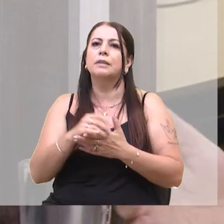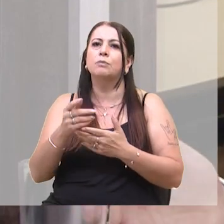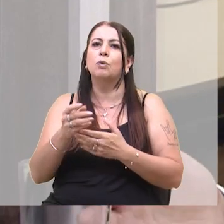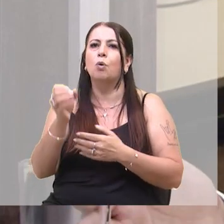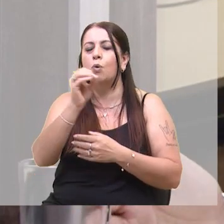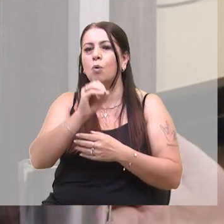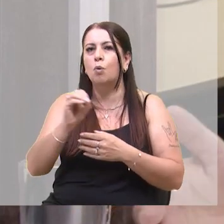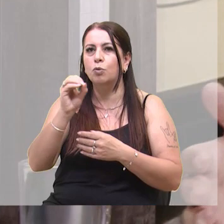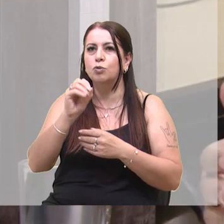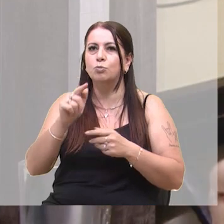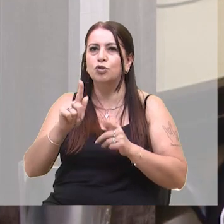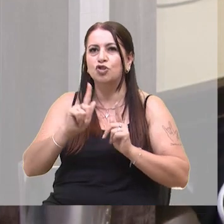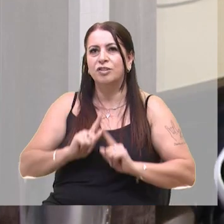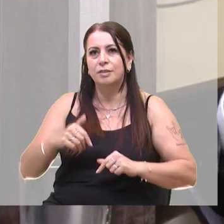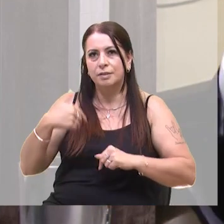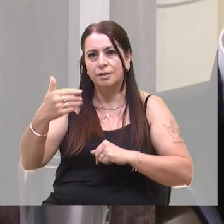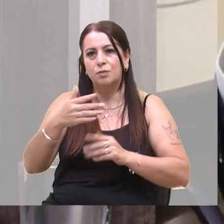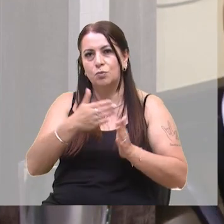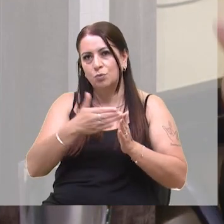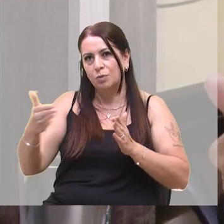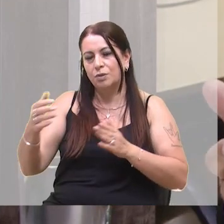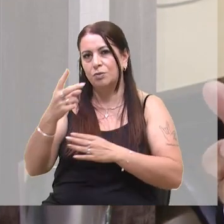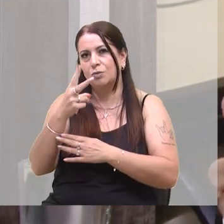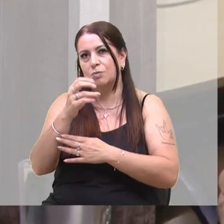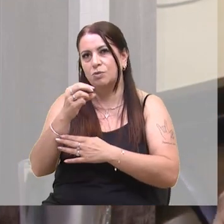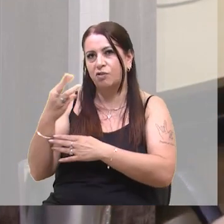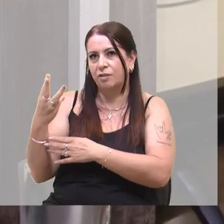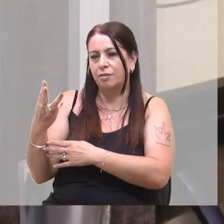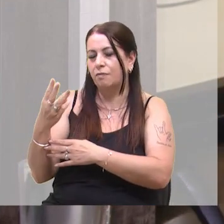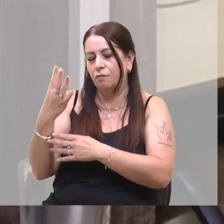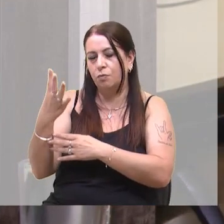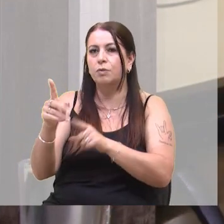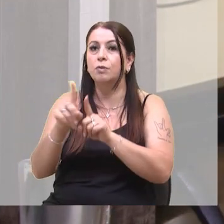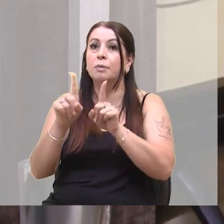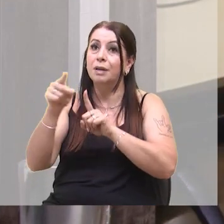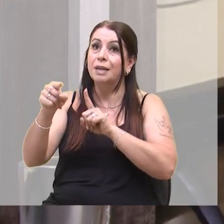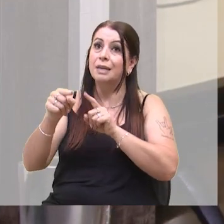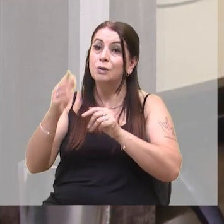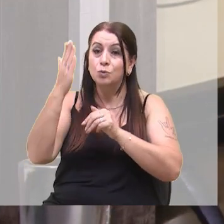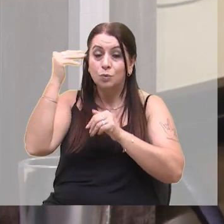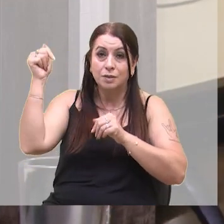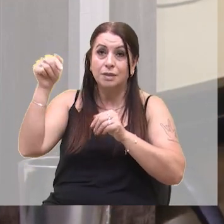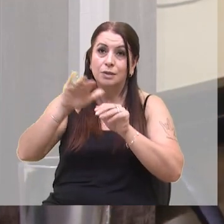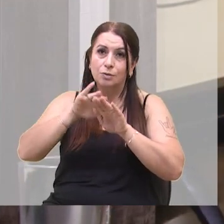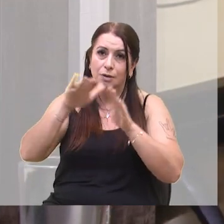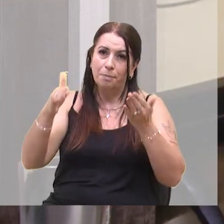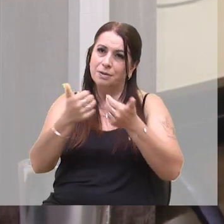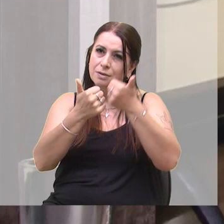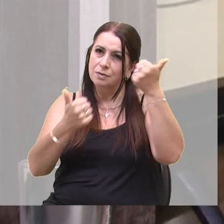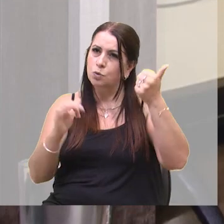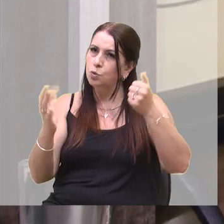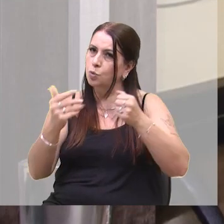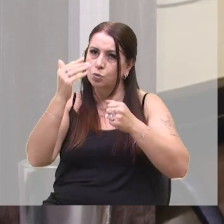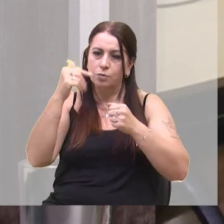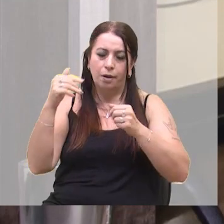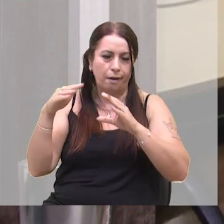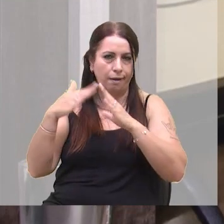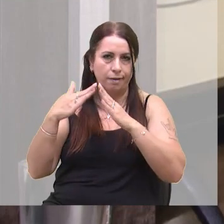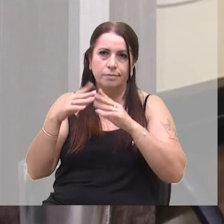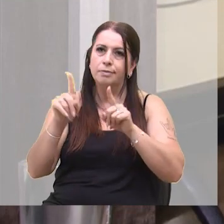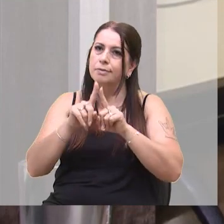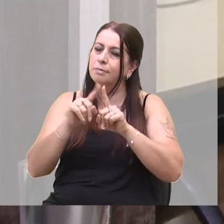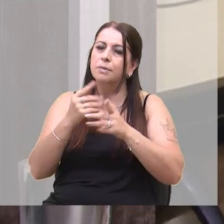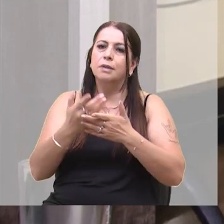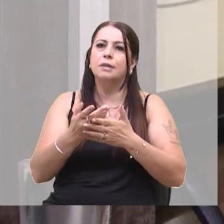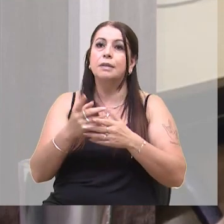eu já pude mencioná-los aqui, desejar uma ótima gestão agora em 2024. O sucesso dessa mesa diretora